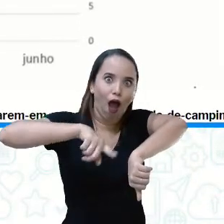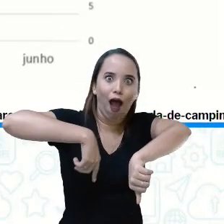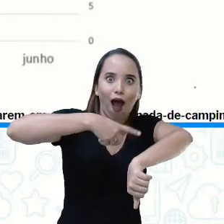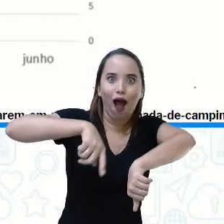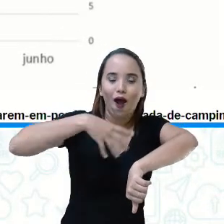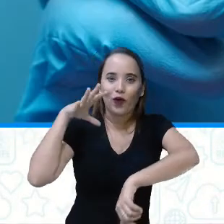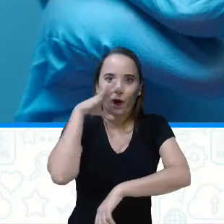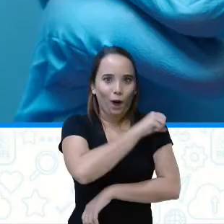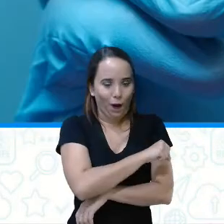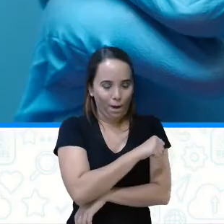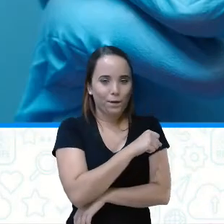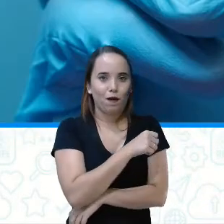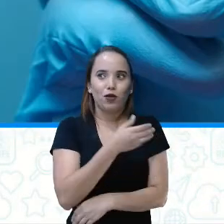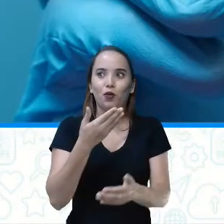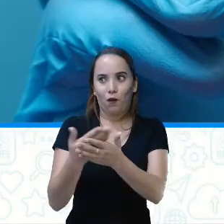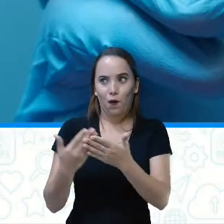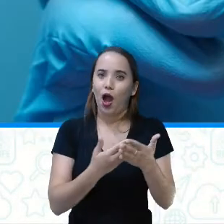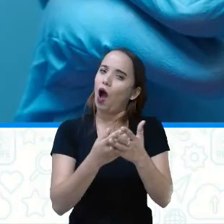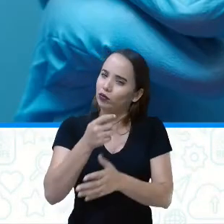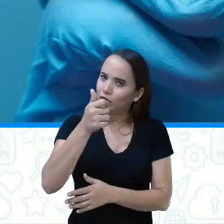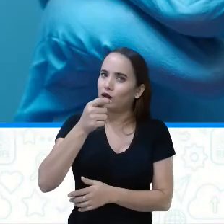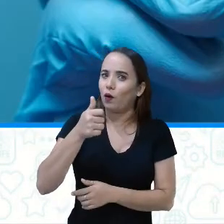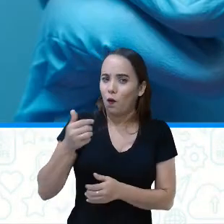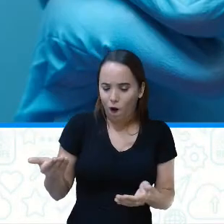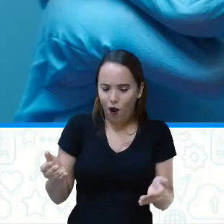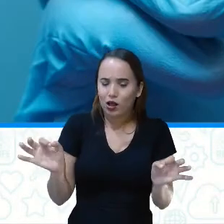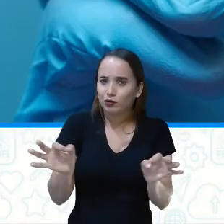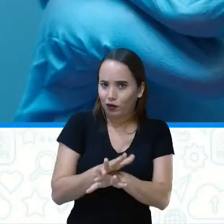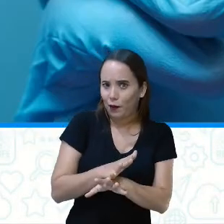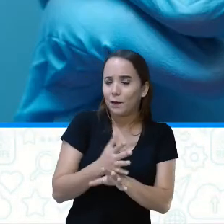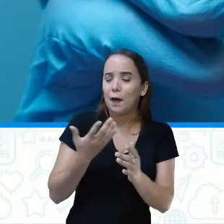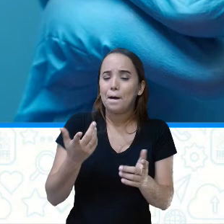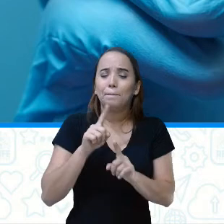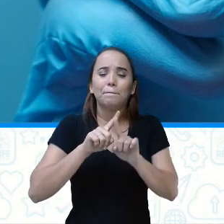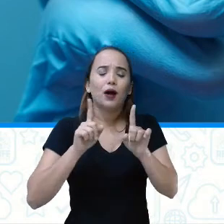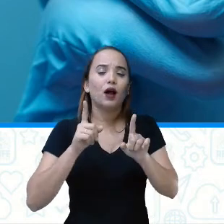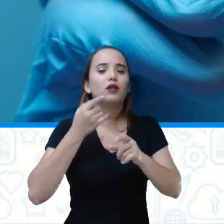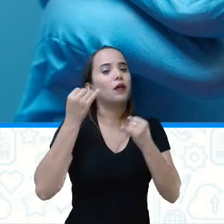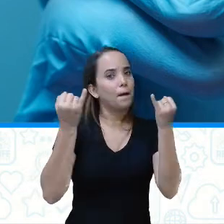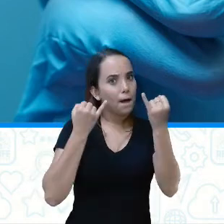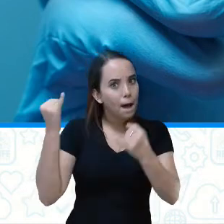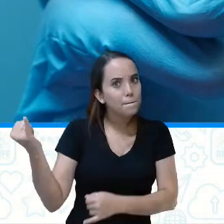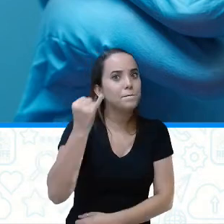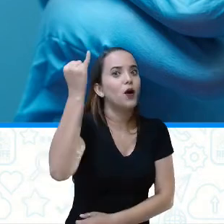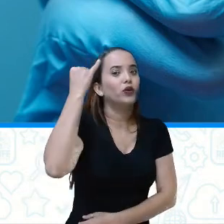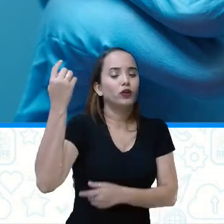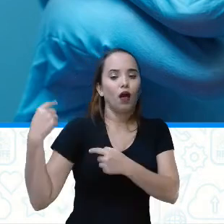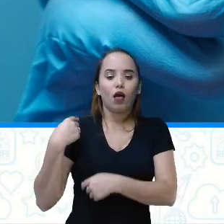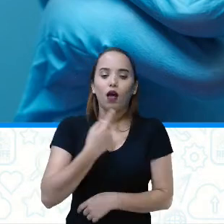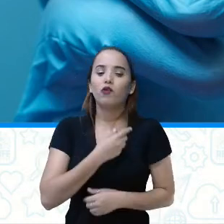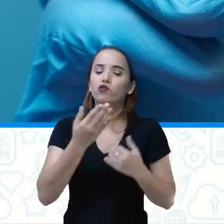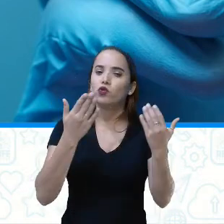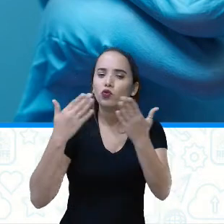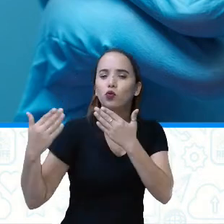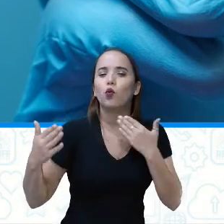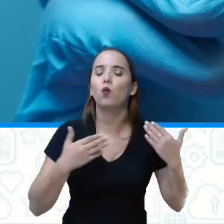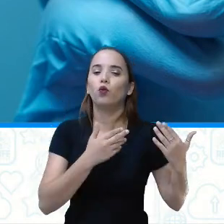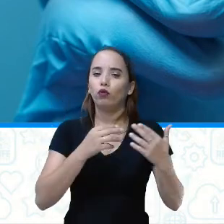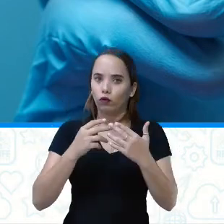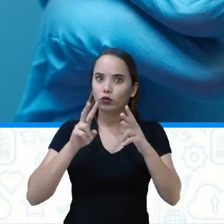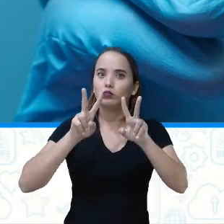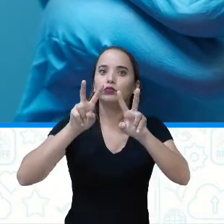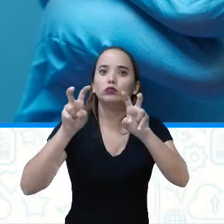está terminando, mas é importante a gente conversar sobre a importância da vacina.